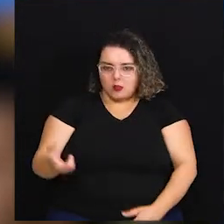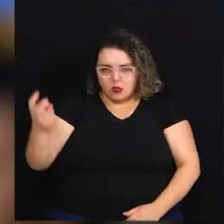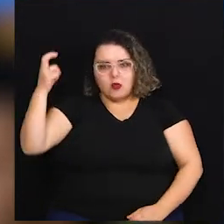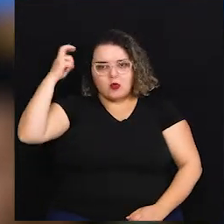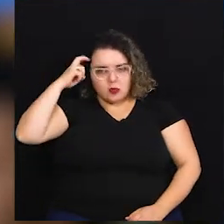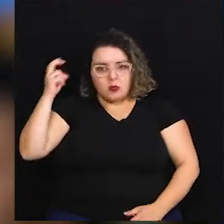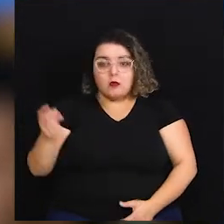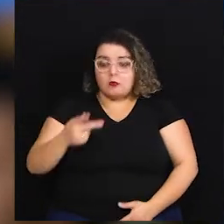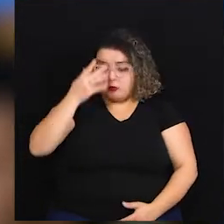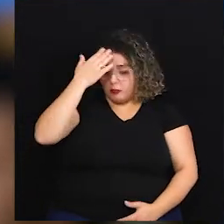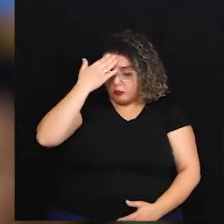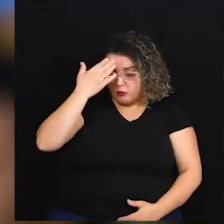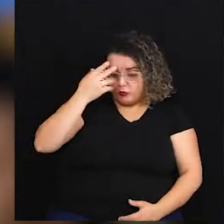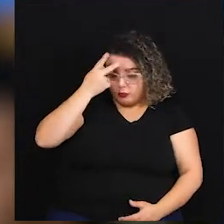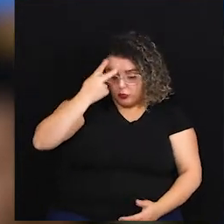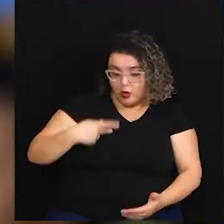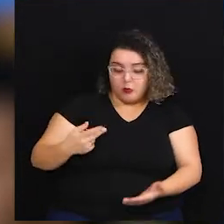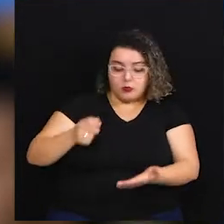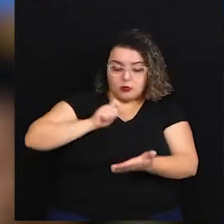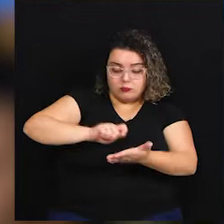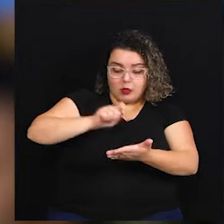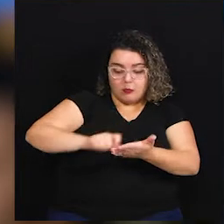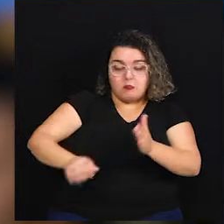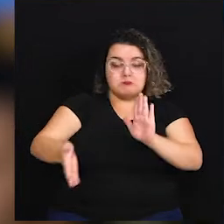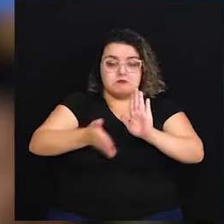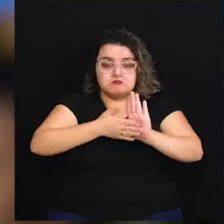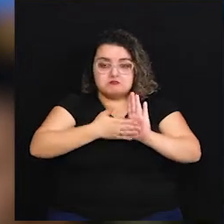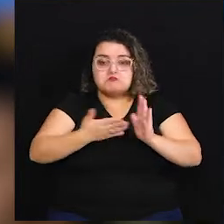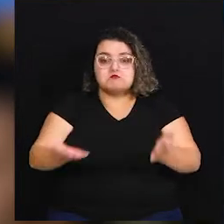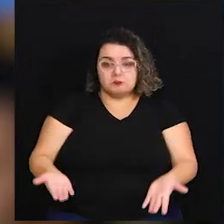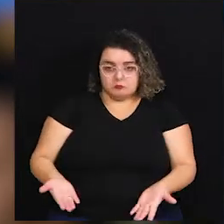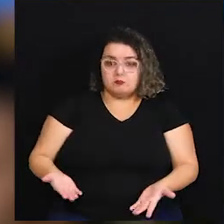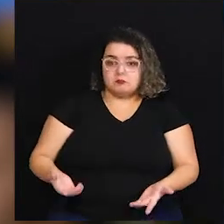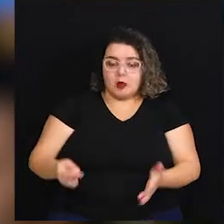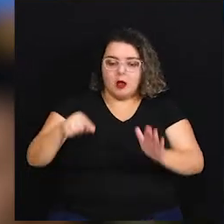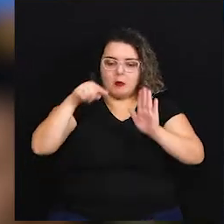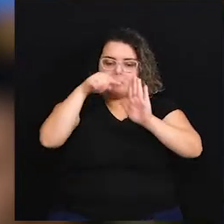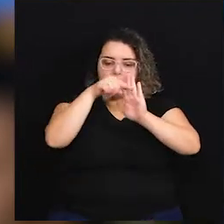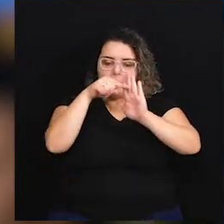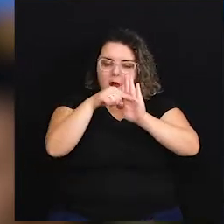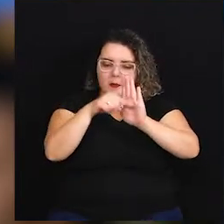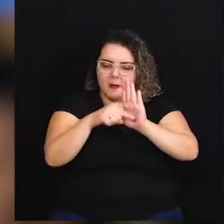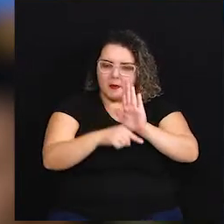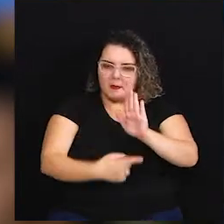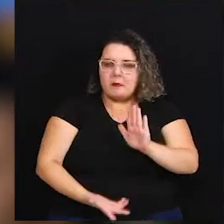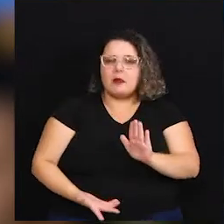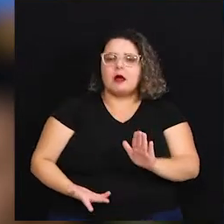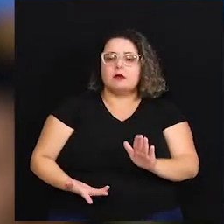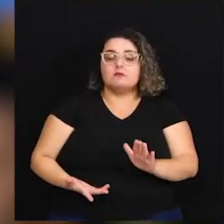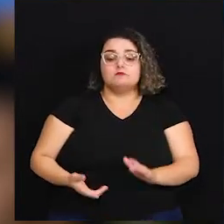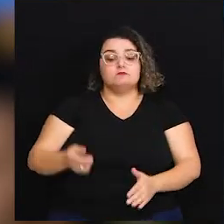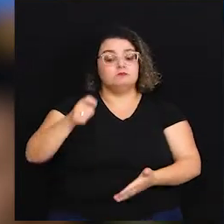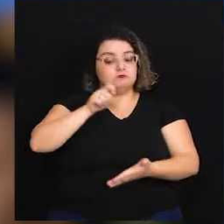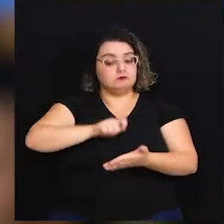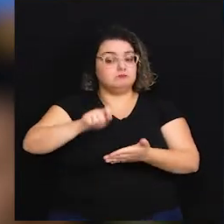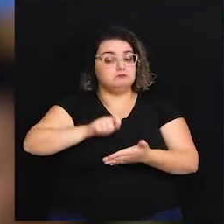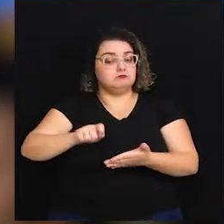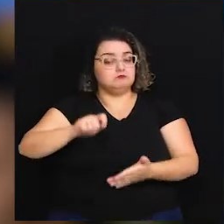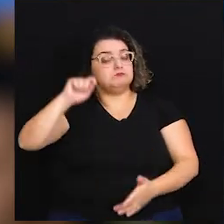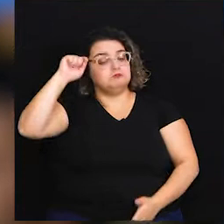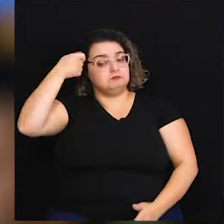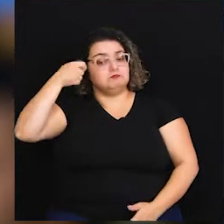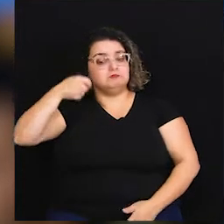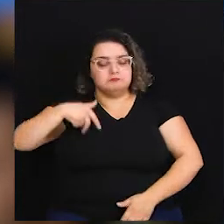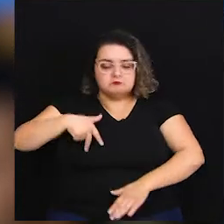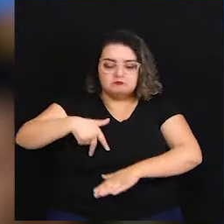como o próprio ato de escrever e publicar sobre todas essas questões faz com que os autores e as autoras negras